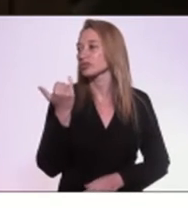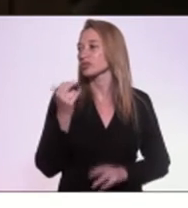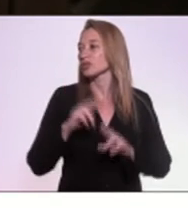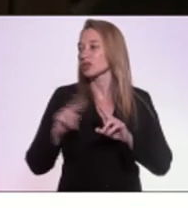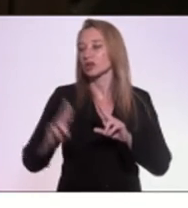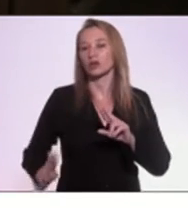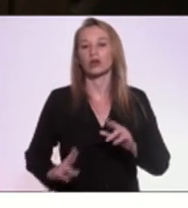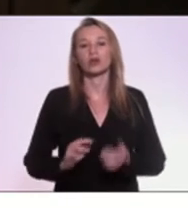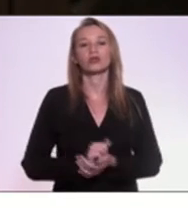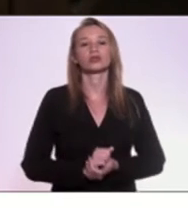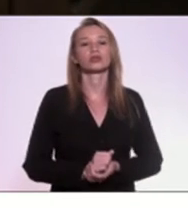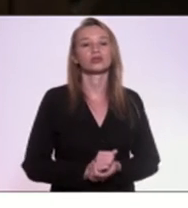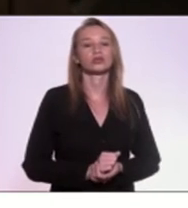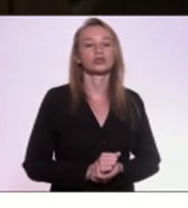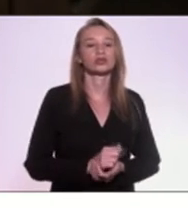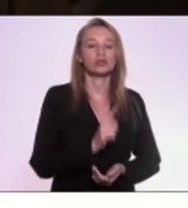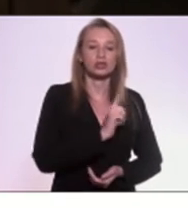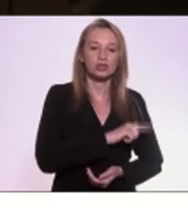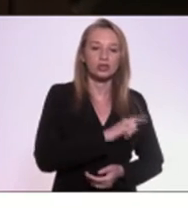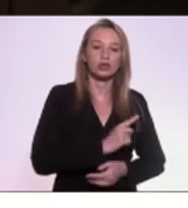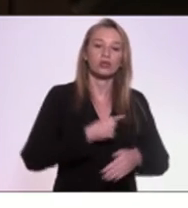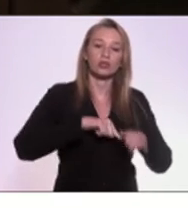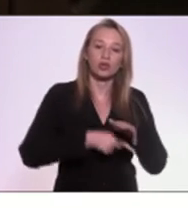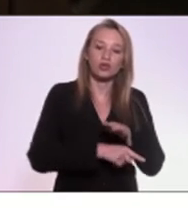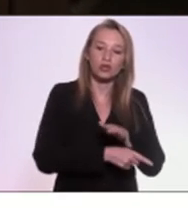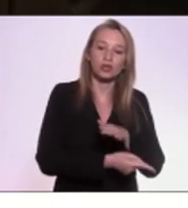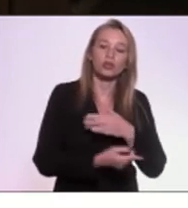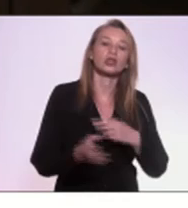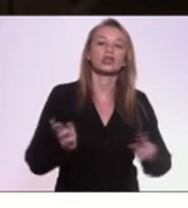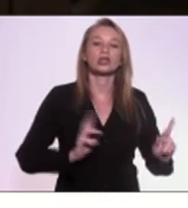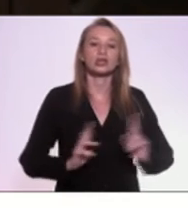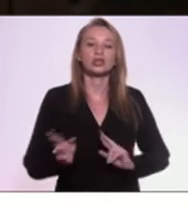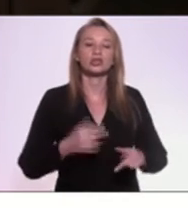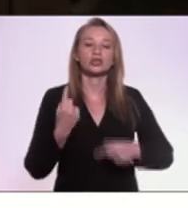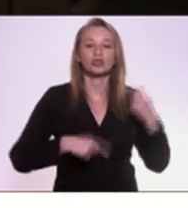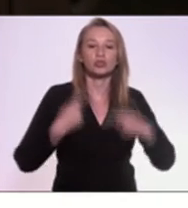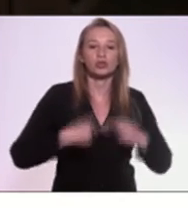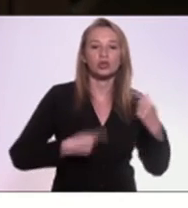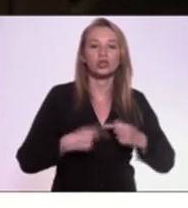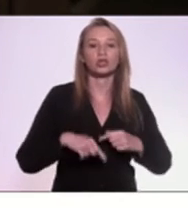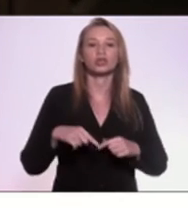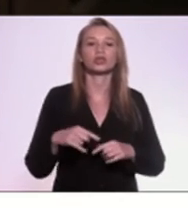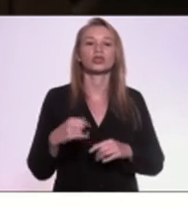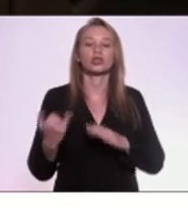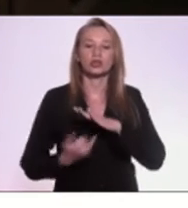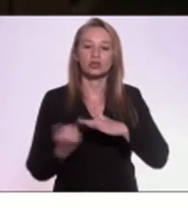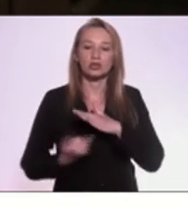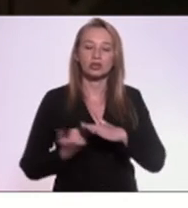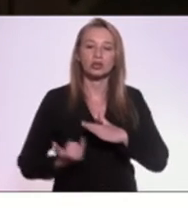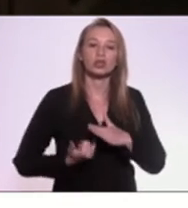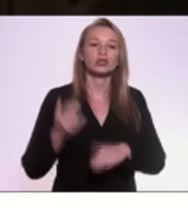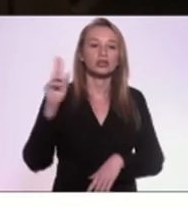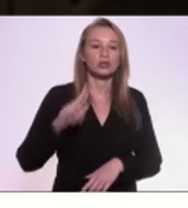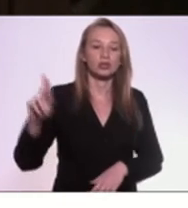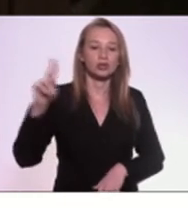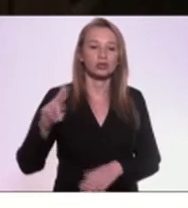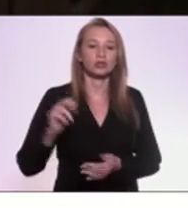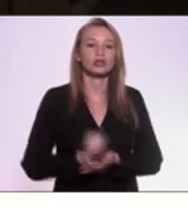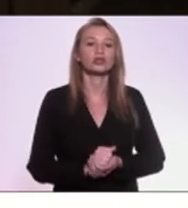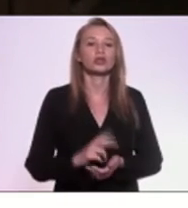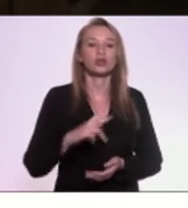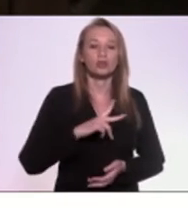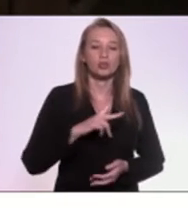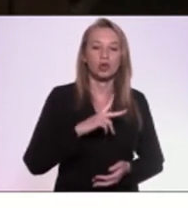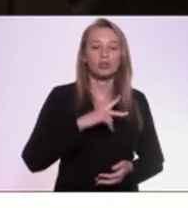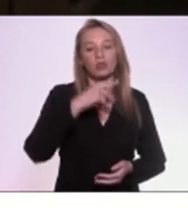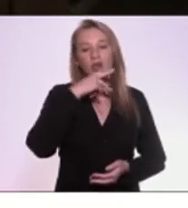UERJ, um ciclo de gestão, um ciclo de aprofundamento das relações políticas e institucionais da UERJ com outras universidades, com o próprio